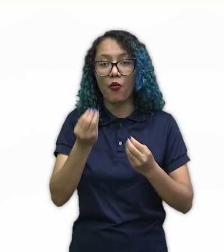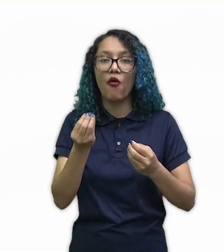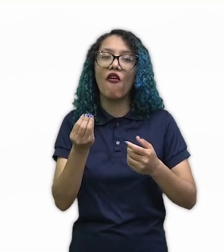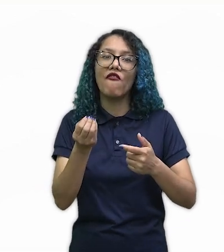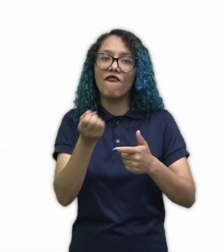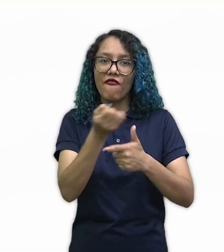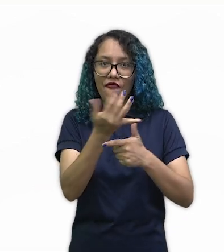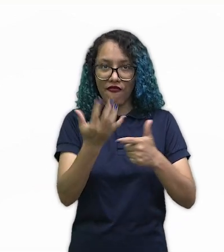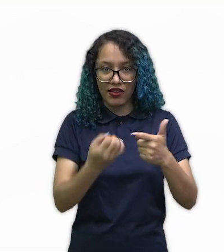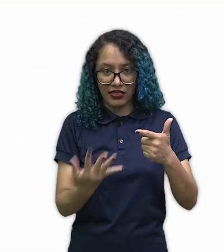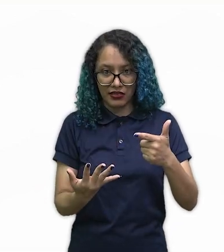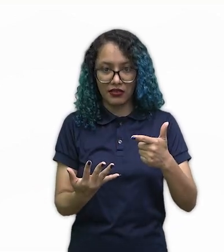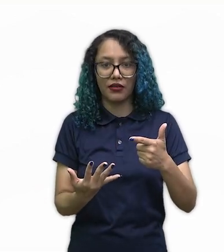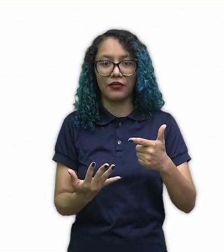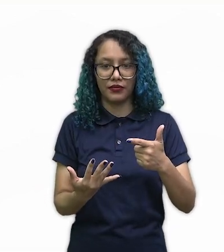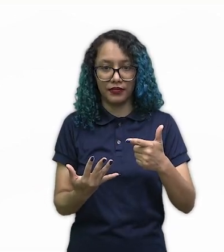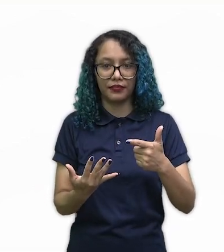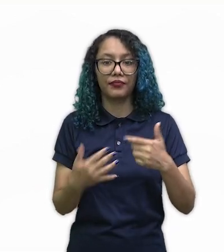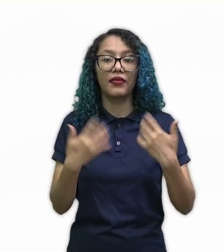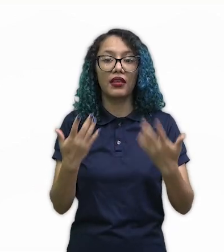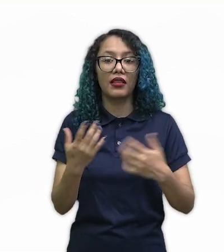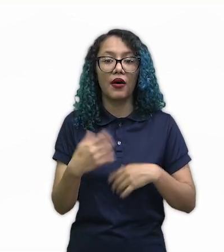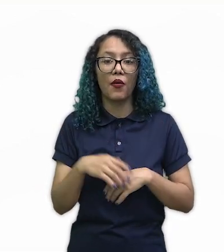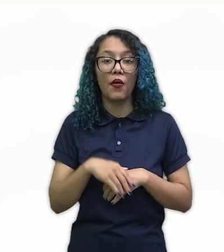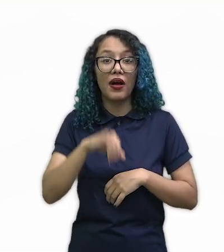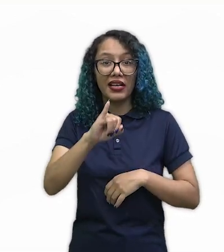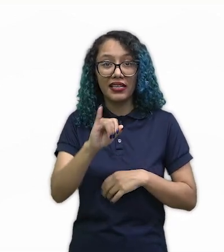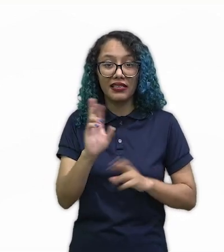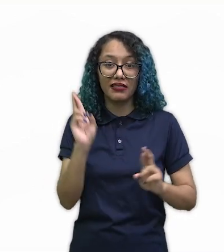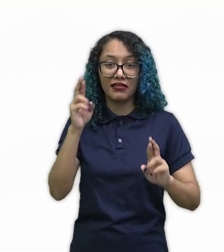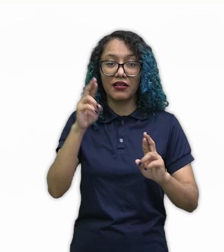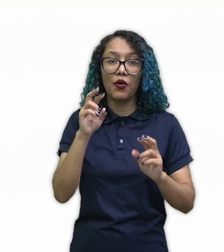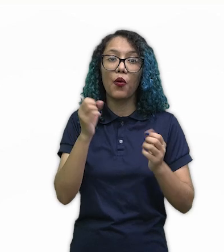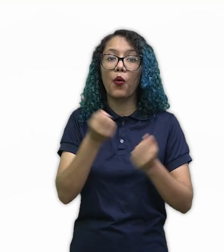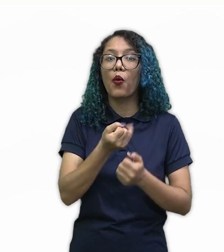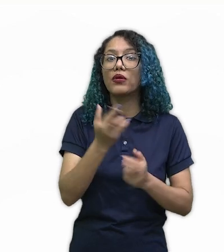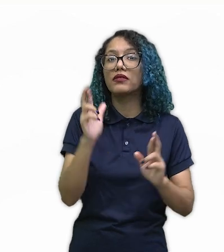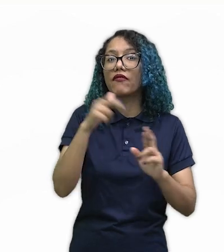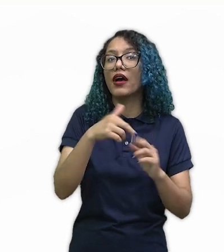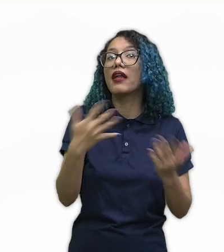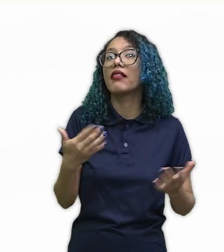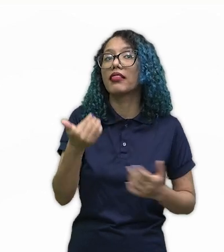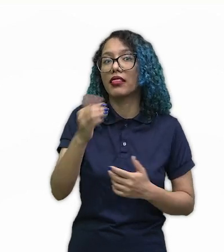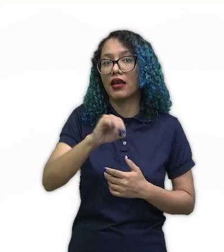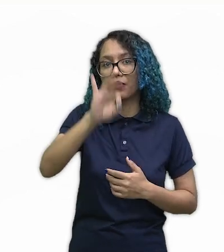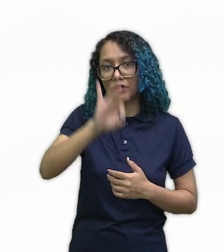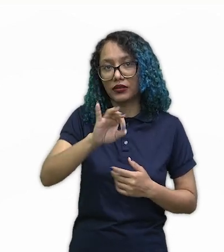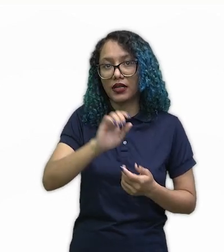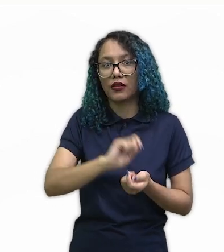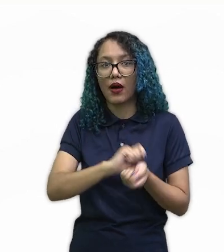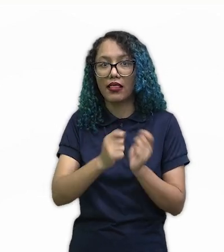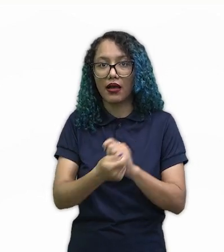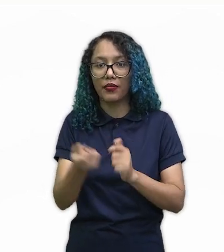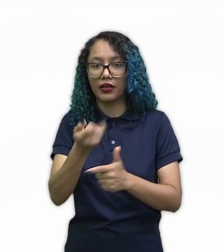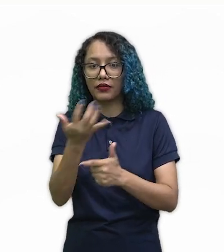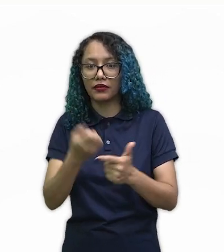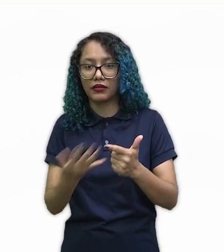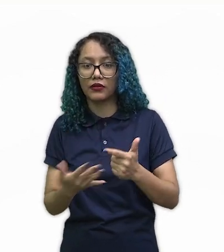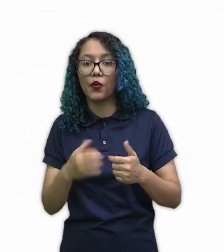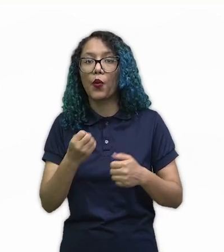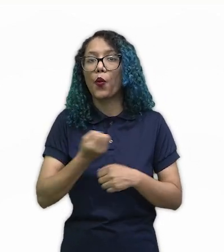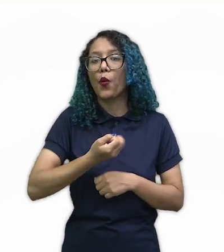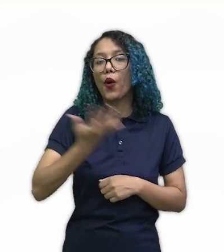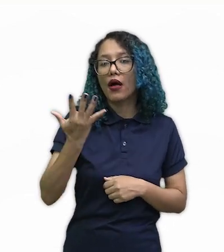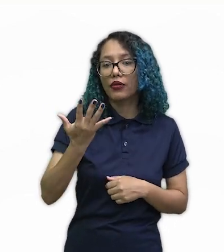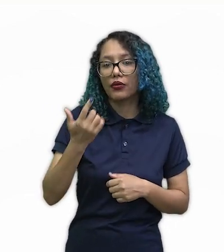a nossa taxa aqui nesse exemplo equivale a 10%. Transformando em fração,